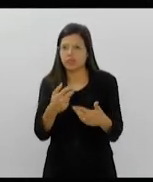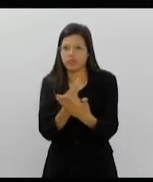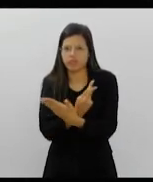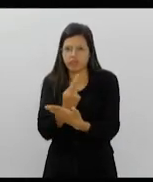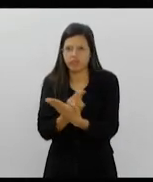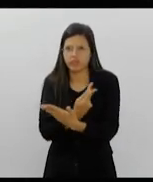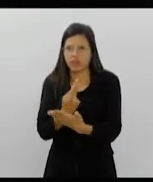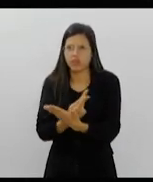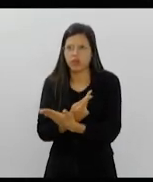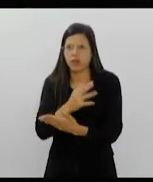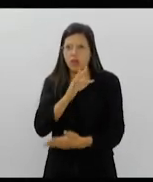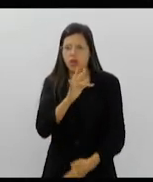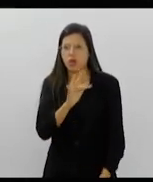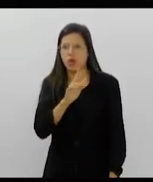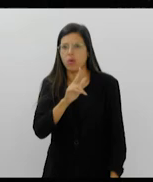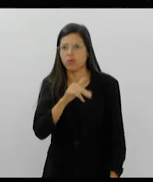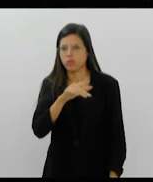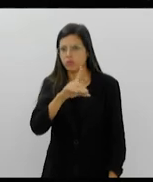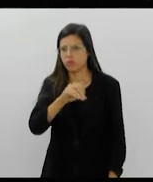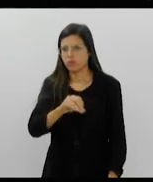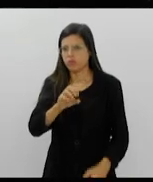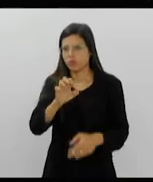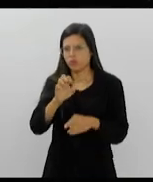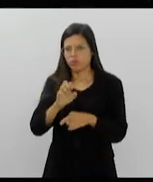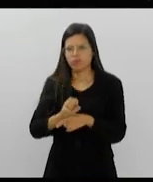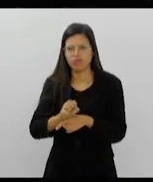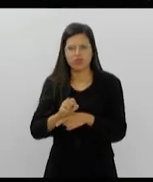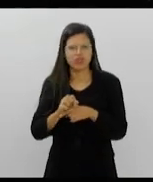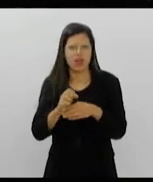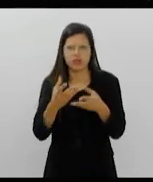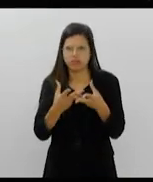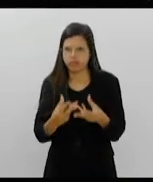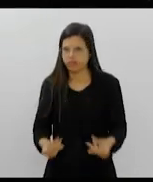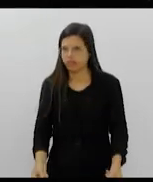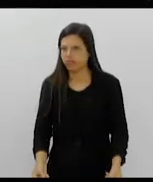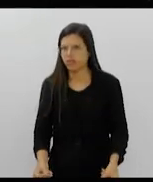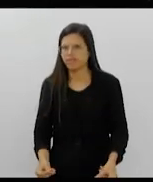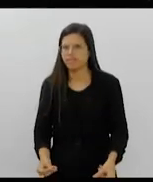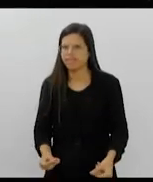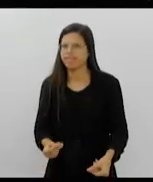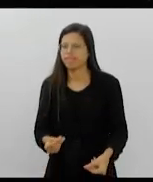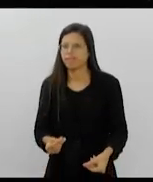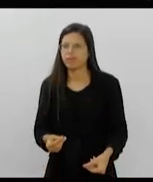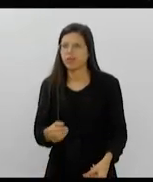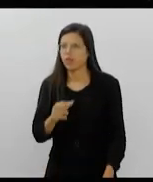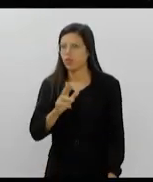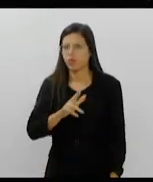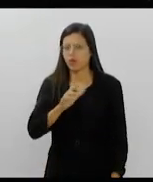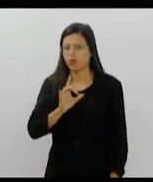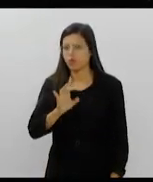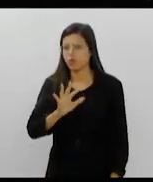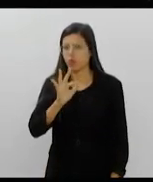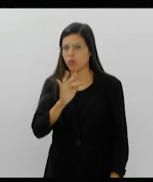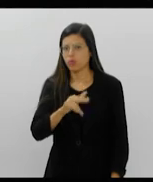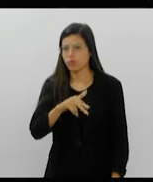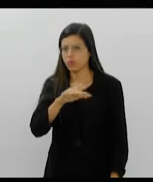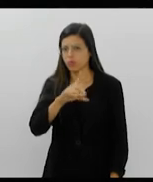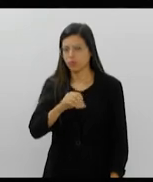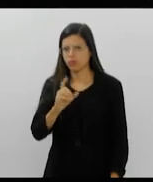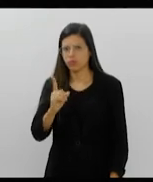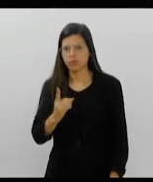o fundo estadual se arrebenta. Mas não é só o Fundo Único do Rio Previdência que faz